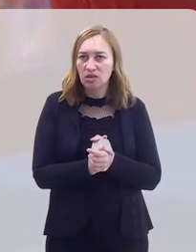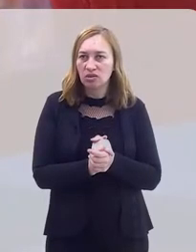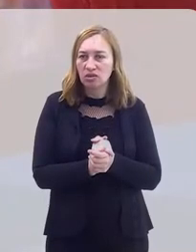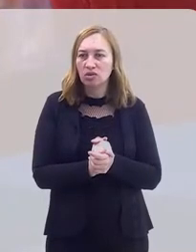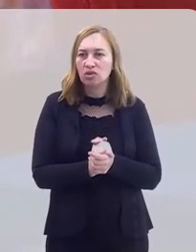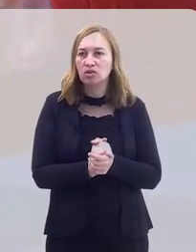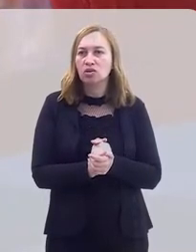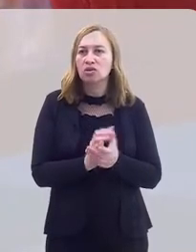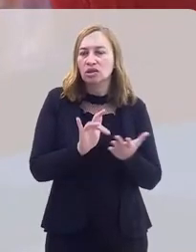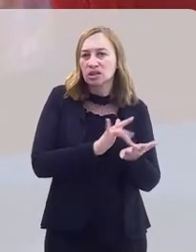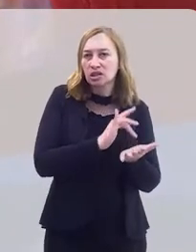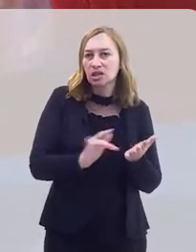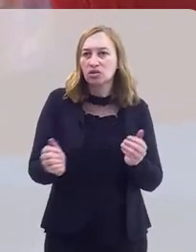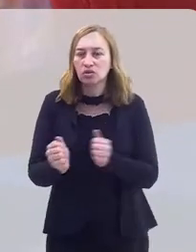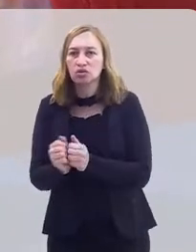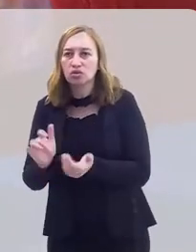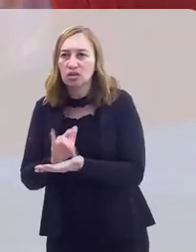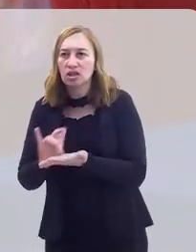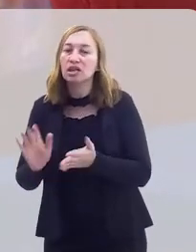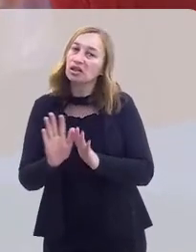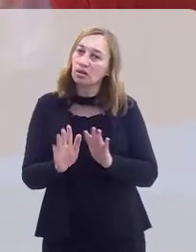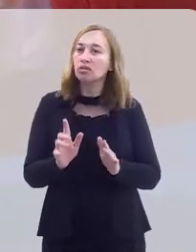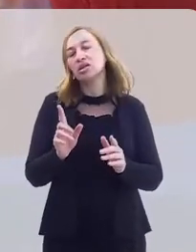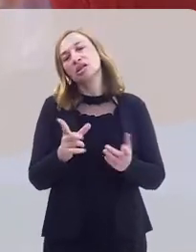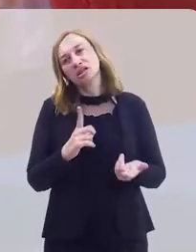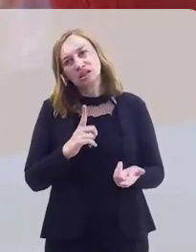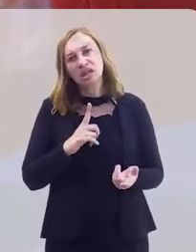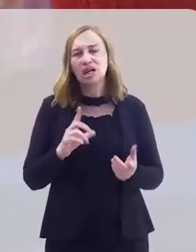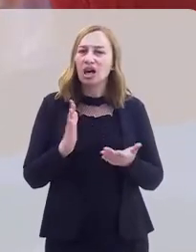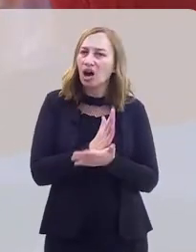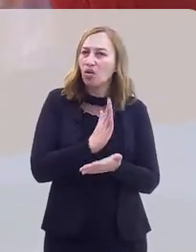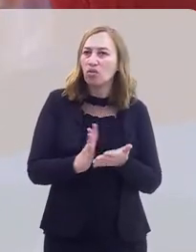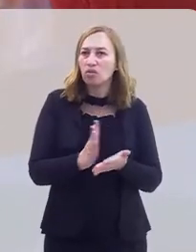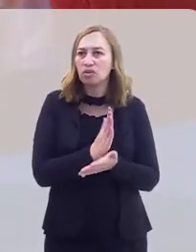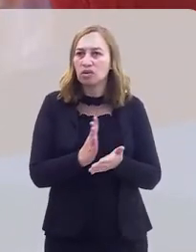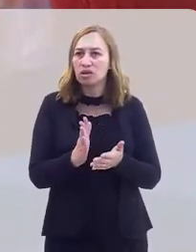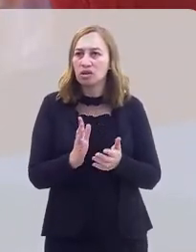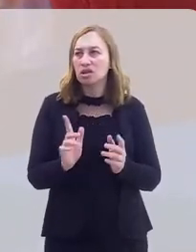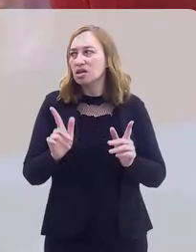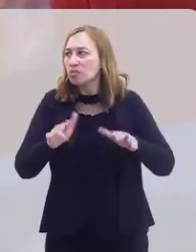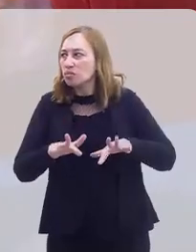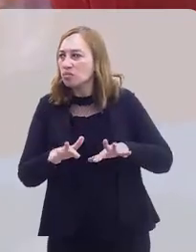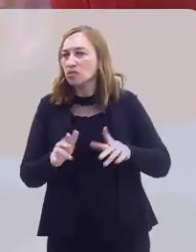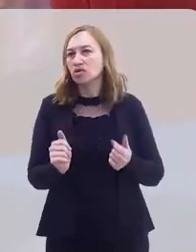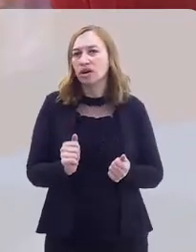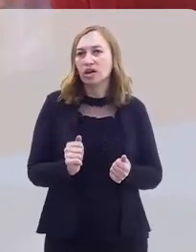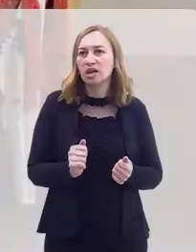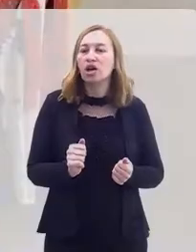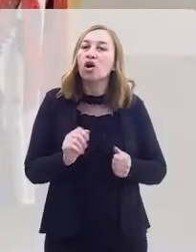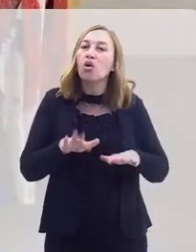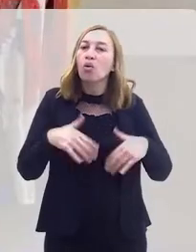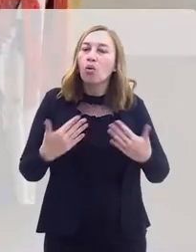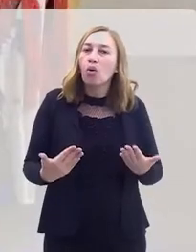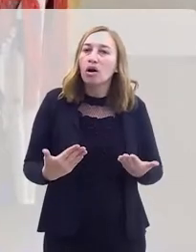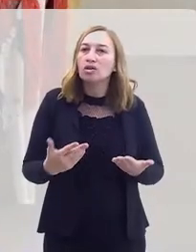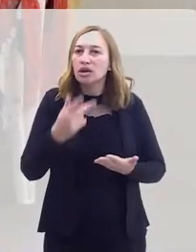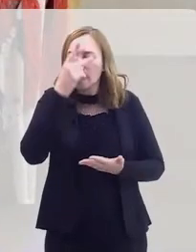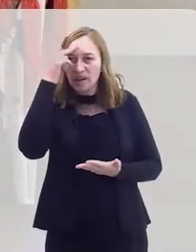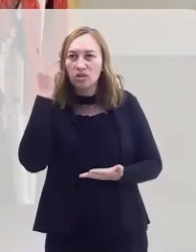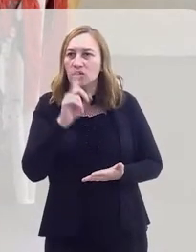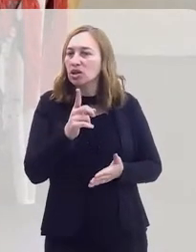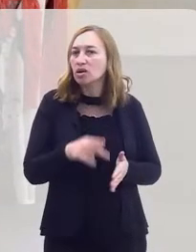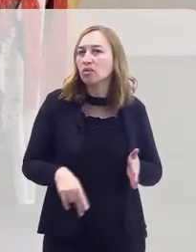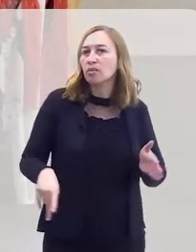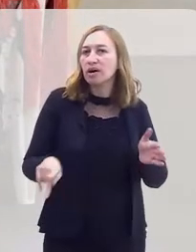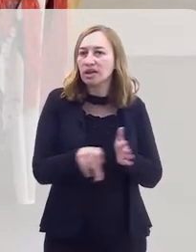casam entre si? Só se casam entre si. Há exceções, há exceções. Né? Mas quando a